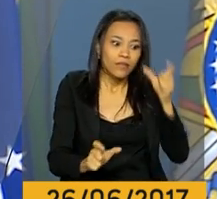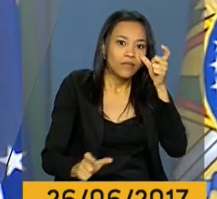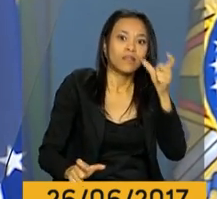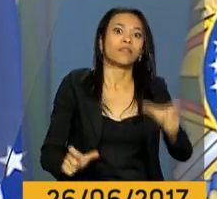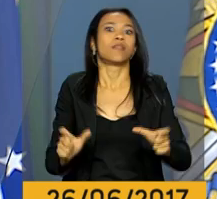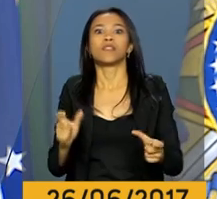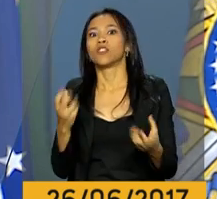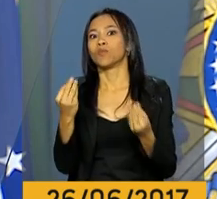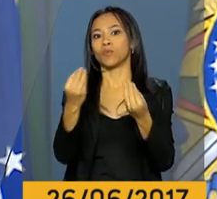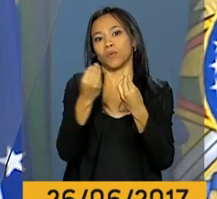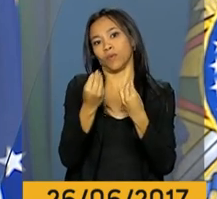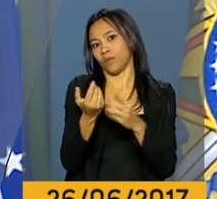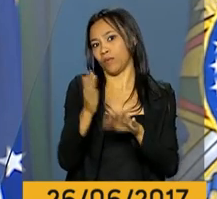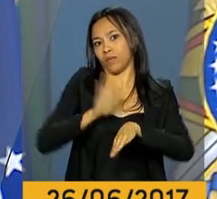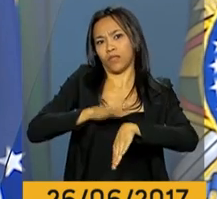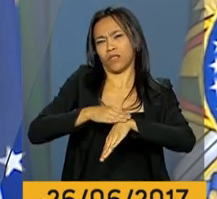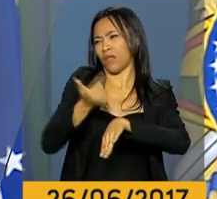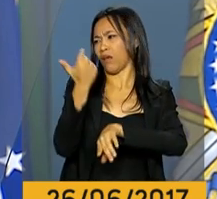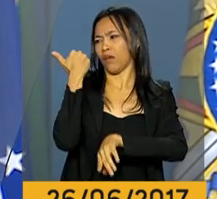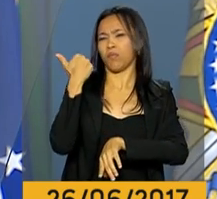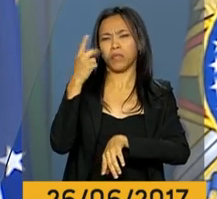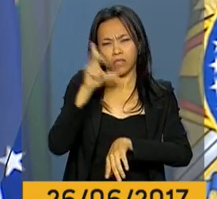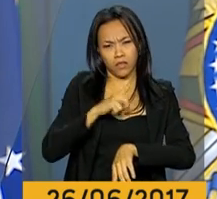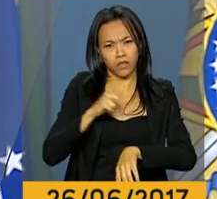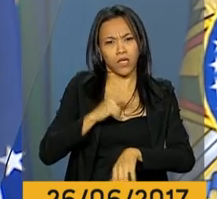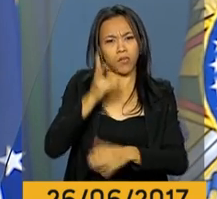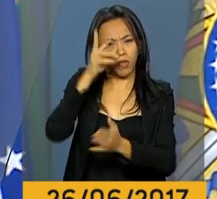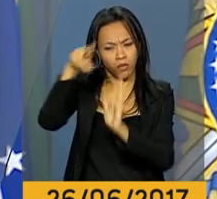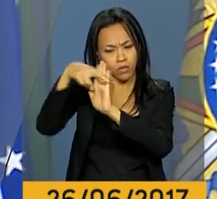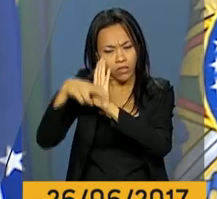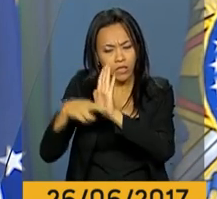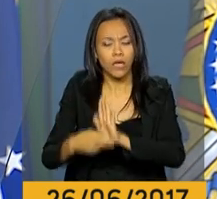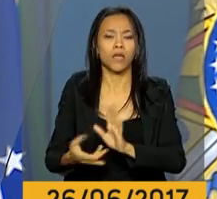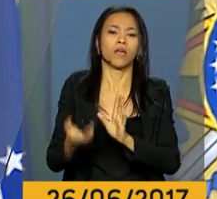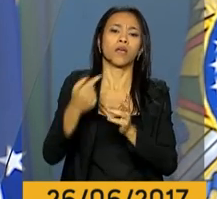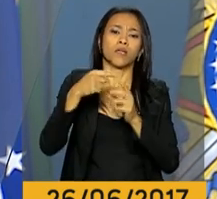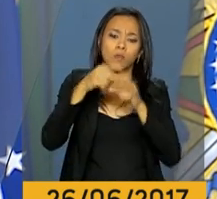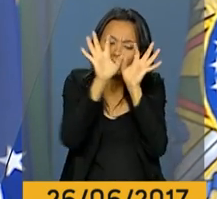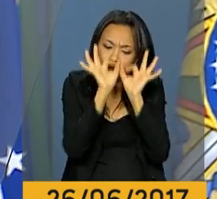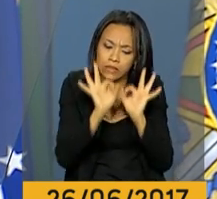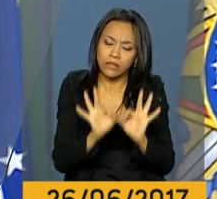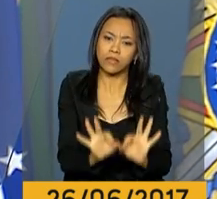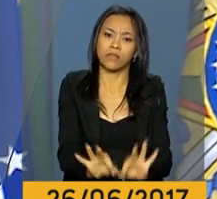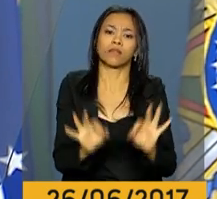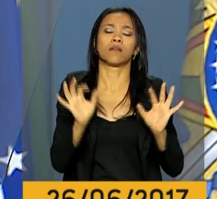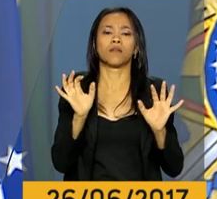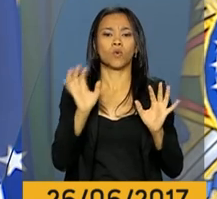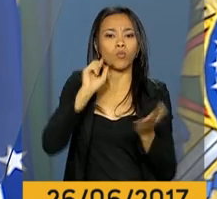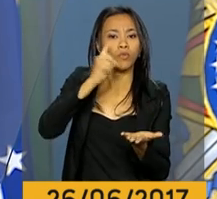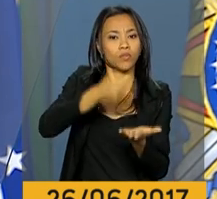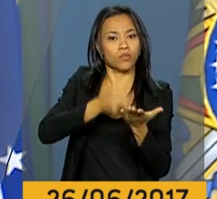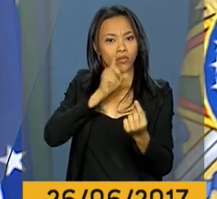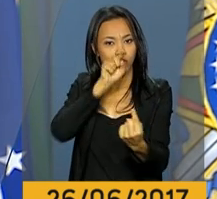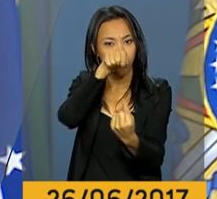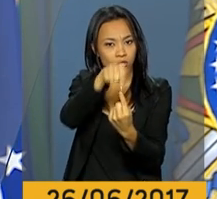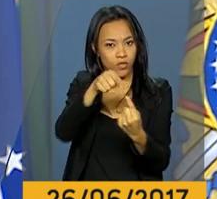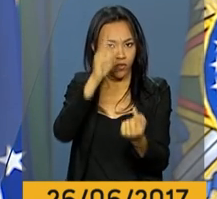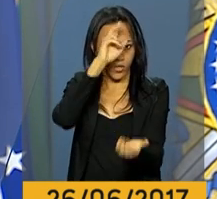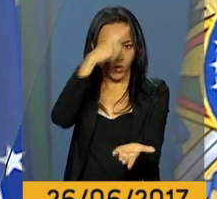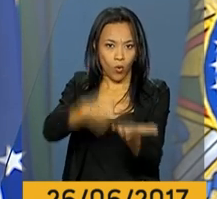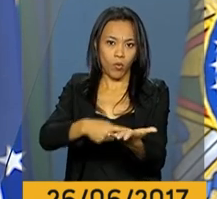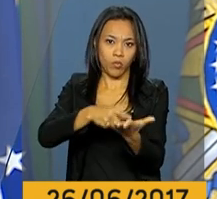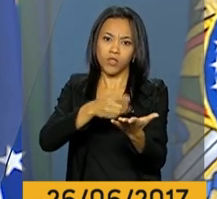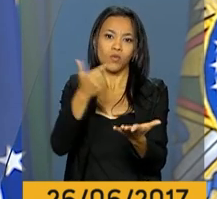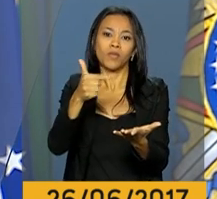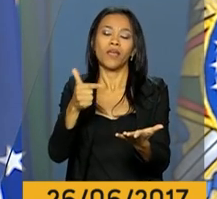tempo tem sido implementada com disciplina com tenacidade com sentido de Missão não há